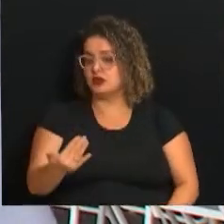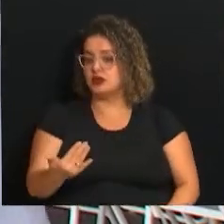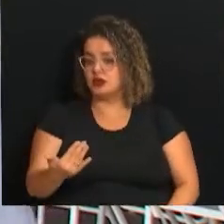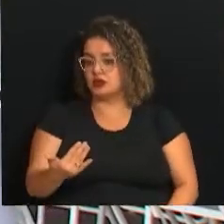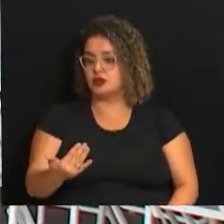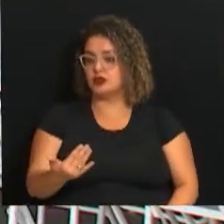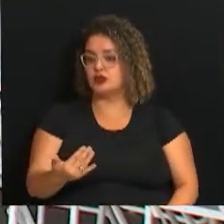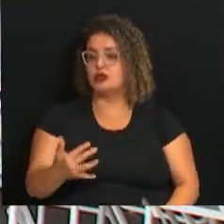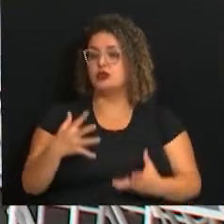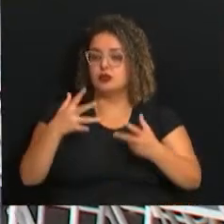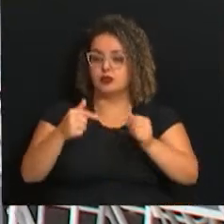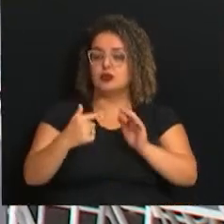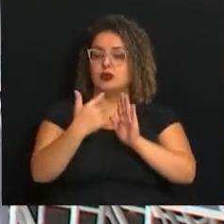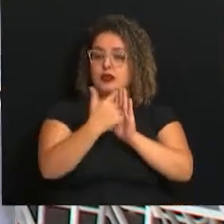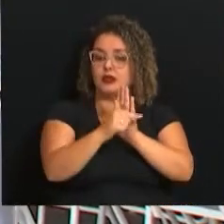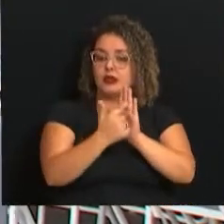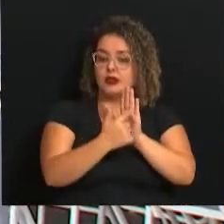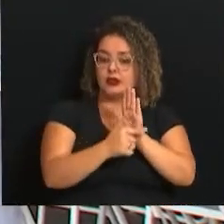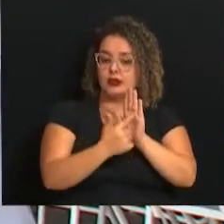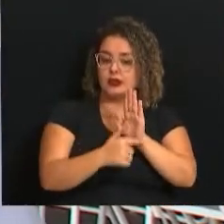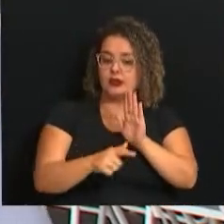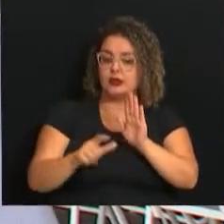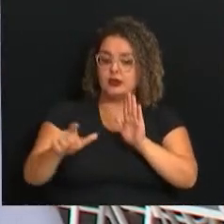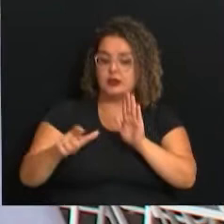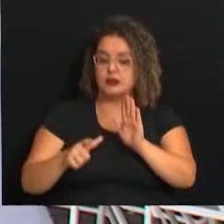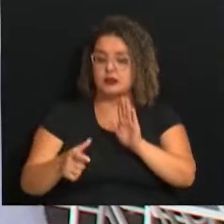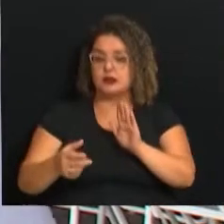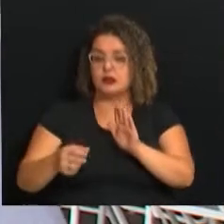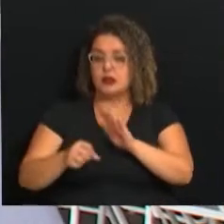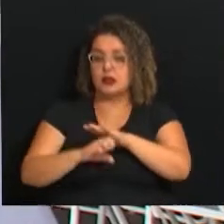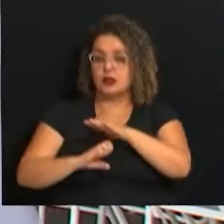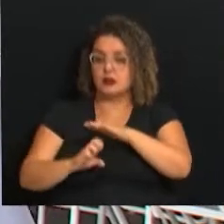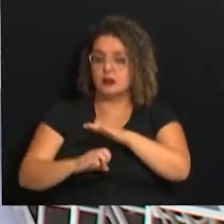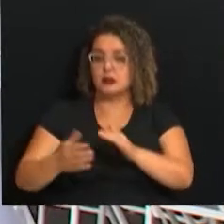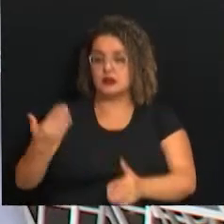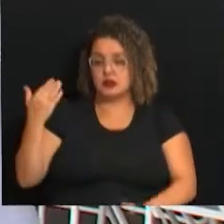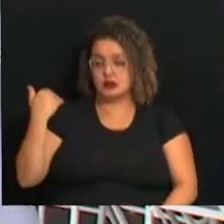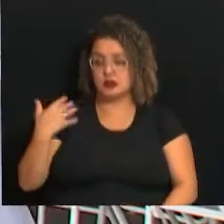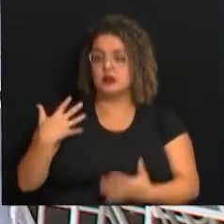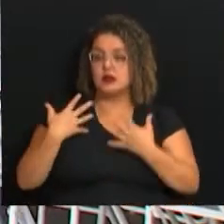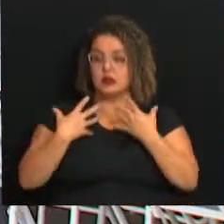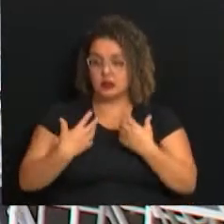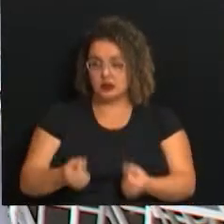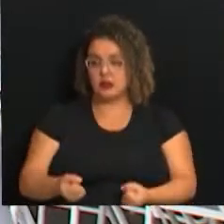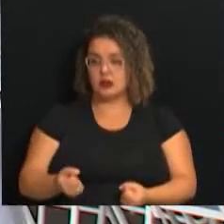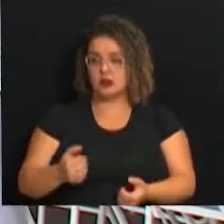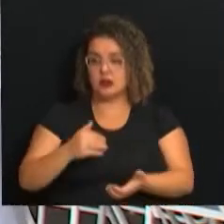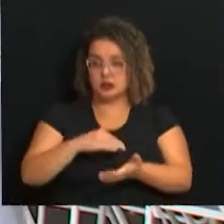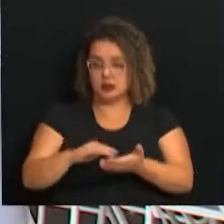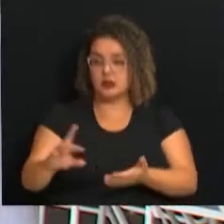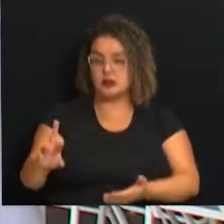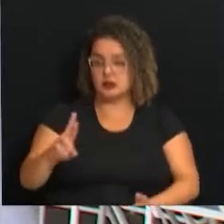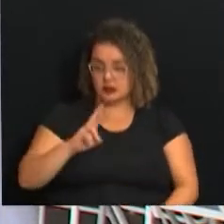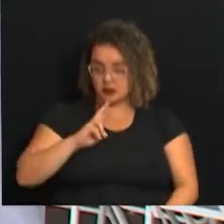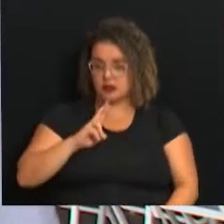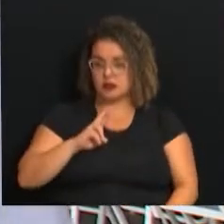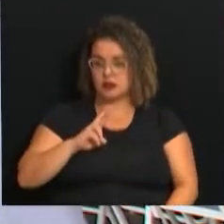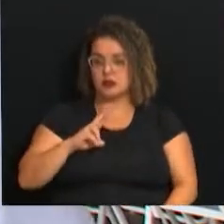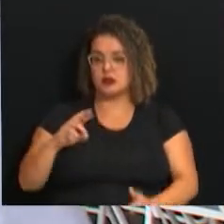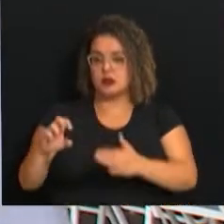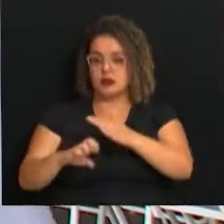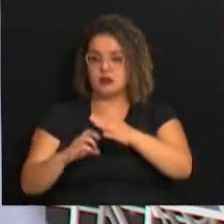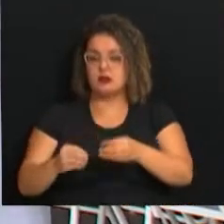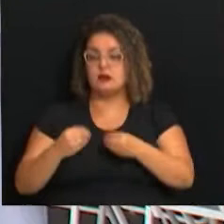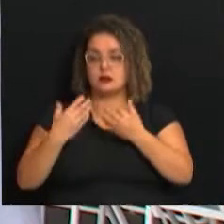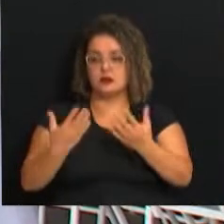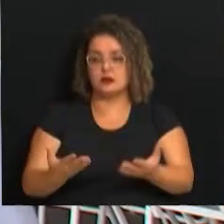Municipal solicitando né a listagem do do credenciamento da antiga empresa eu recebi a secretária me respondeu